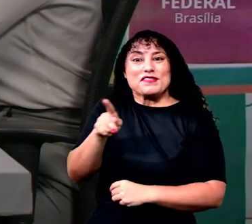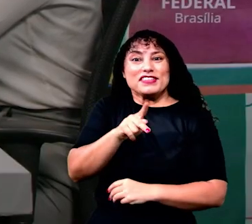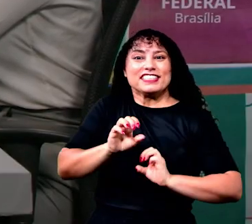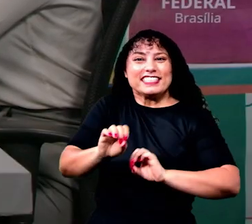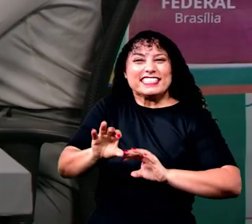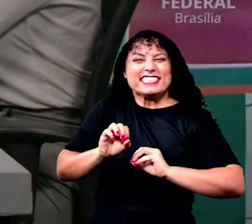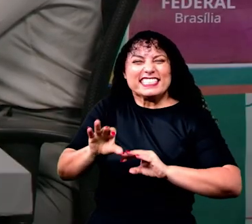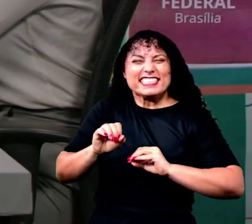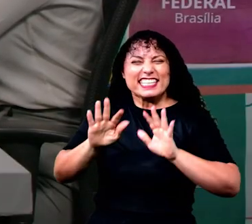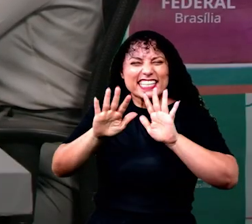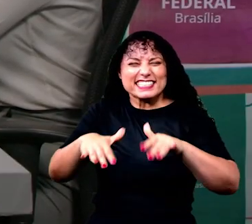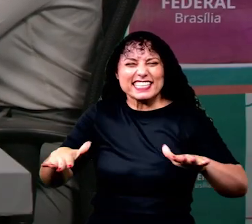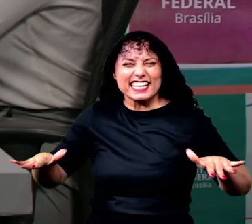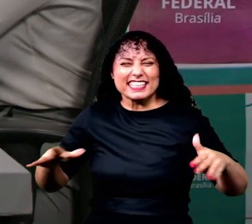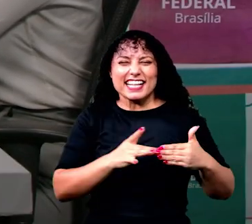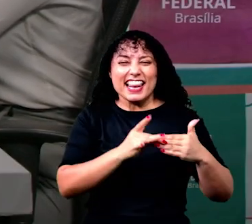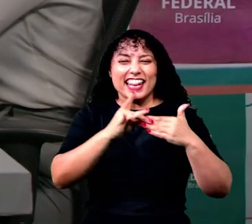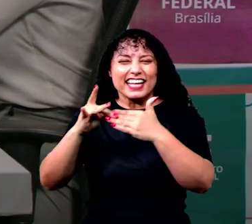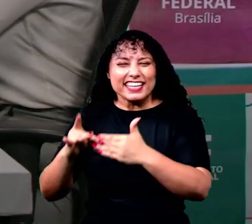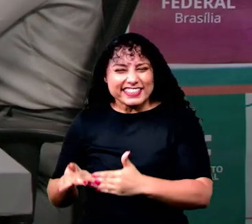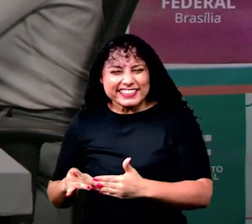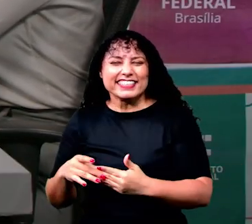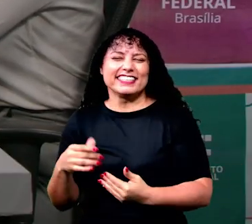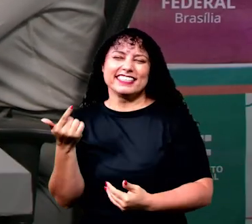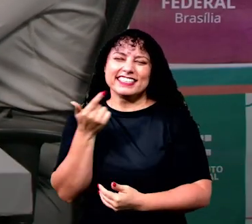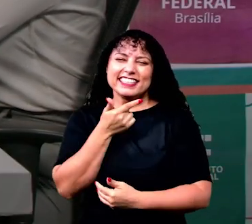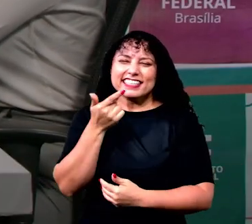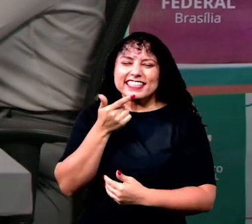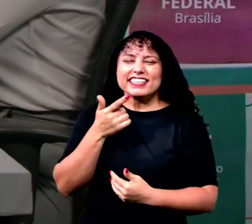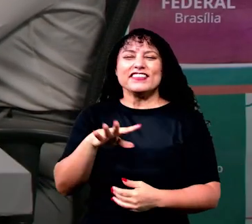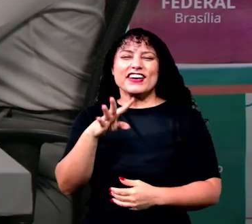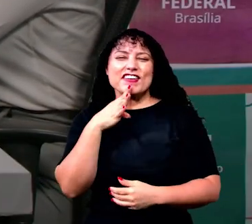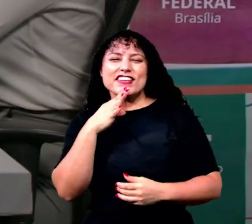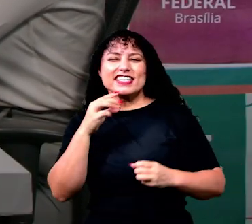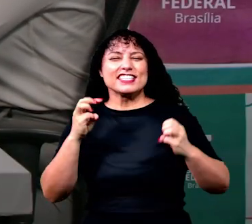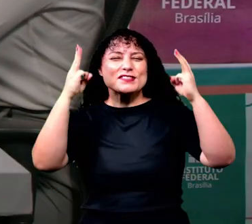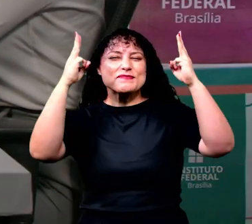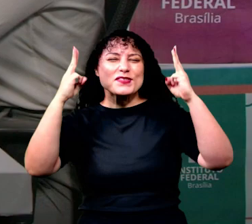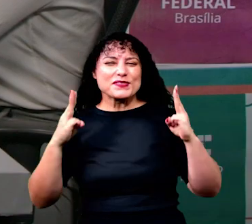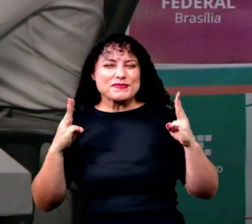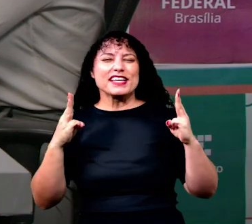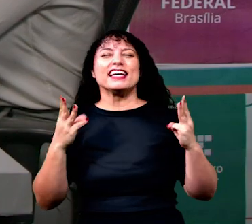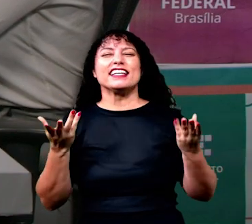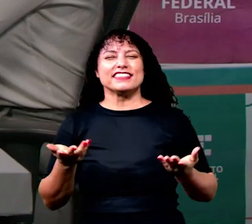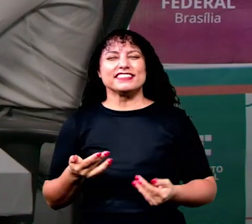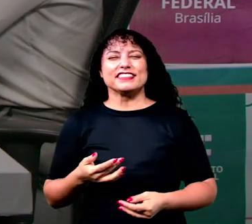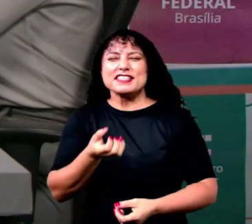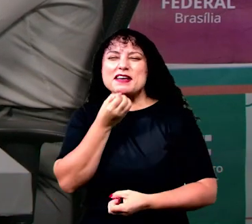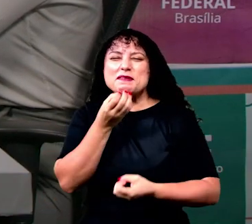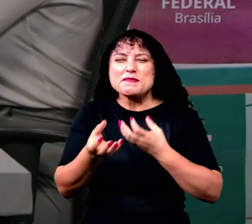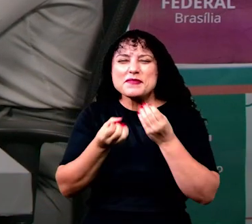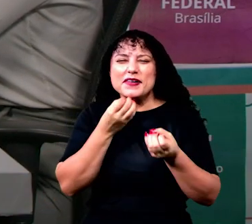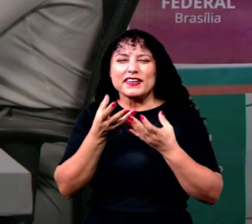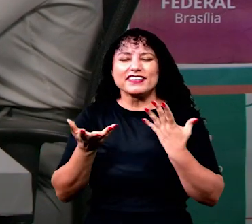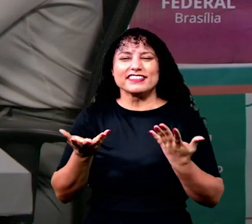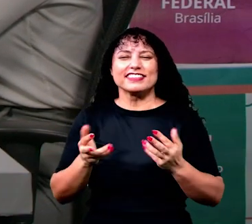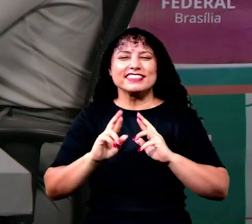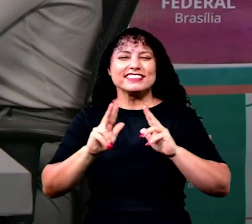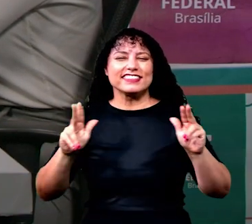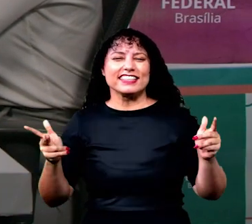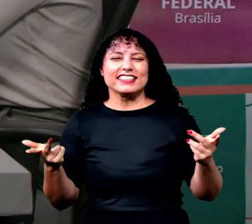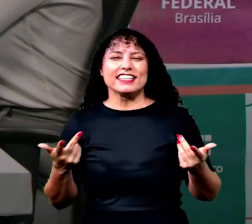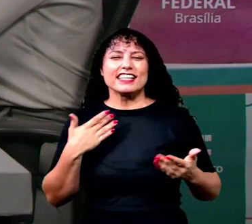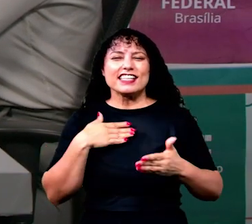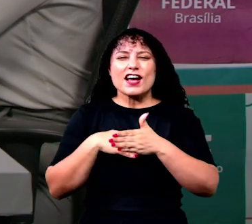professora das crianças para conhecer os monumentos. Mas é muito bom, é